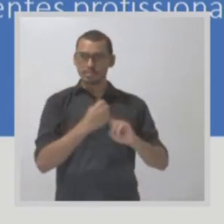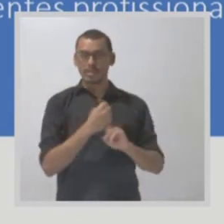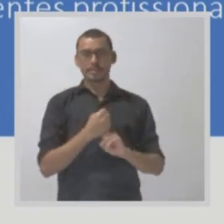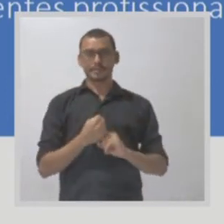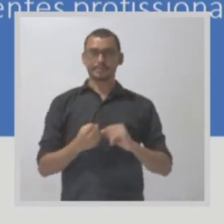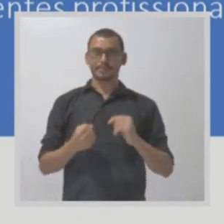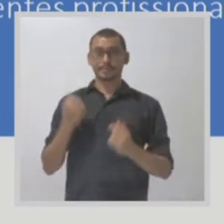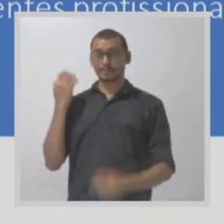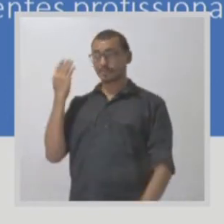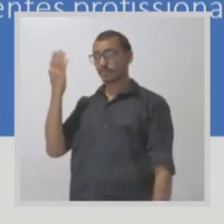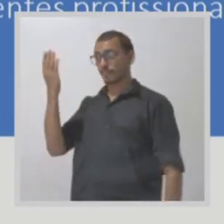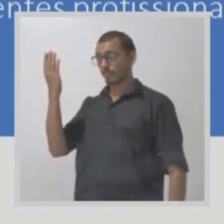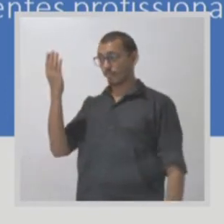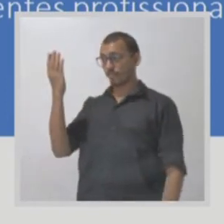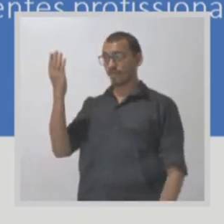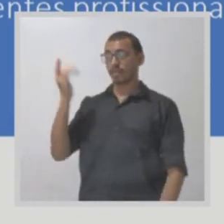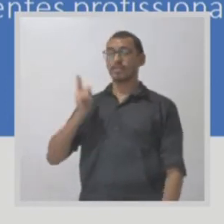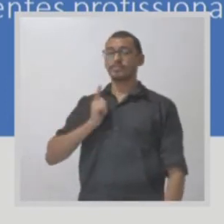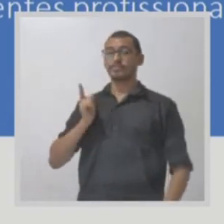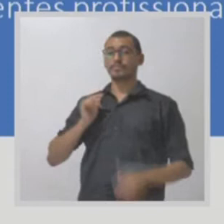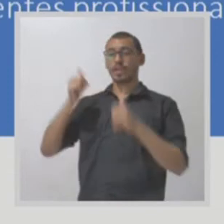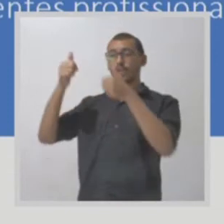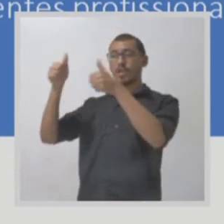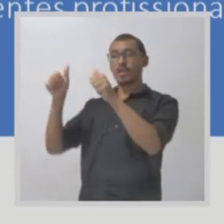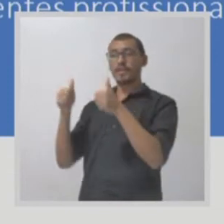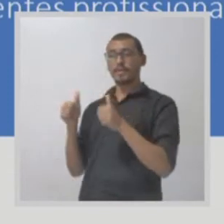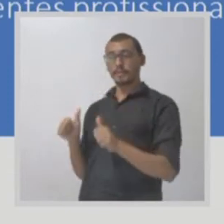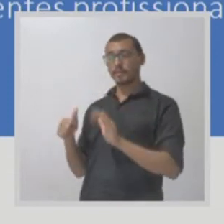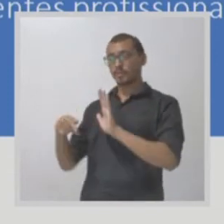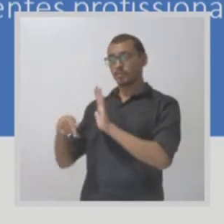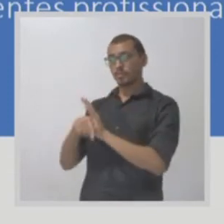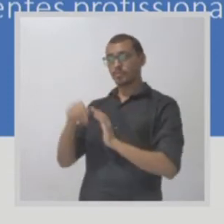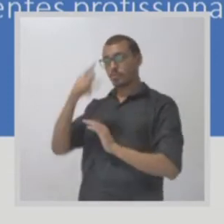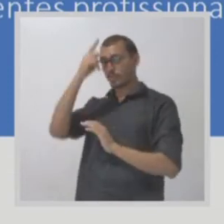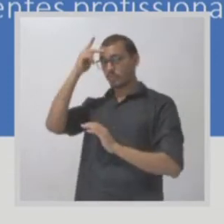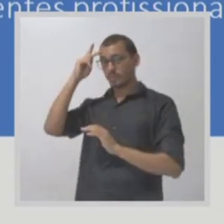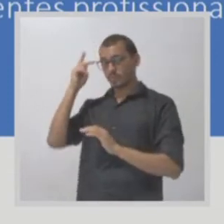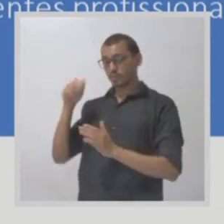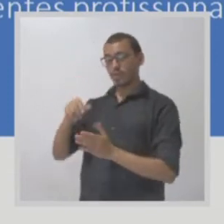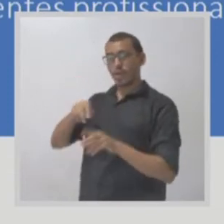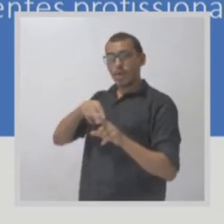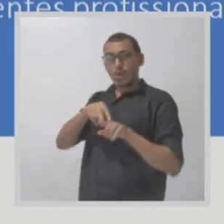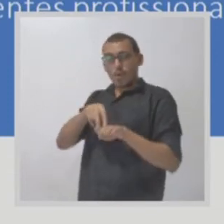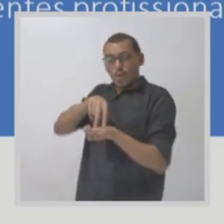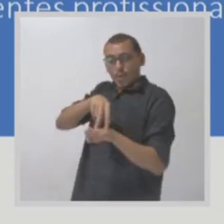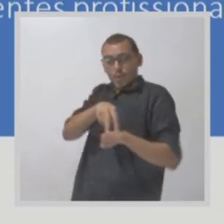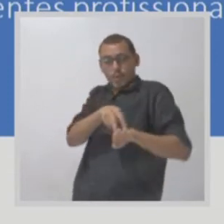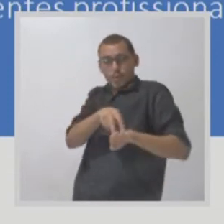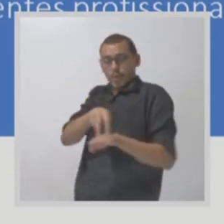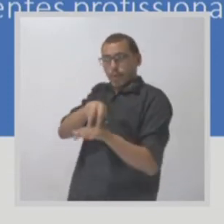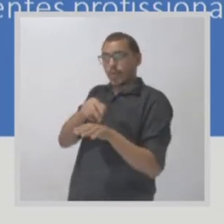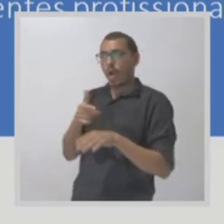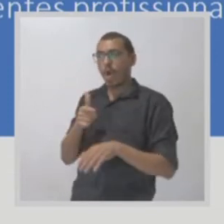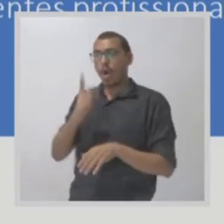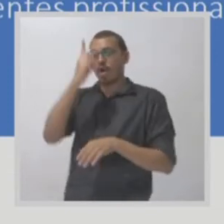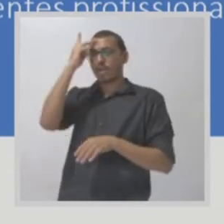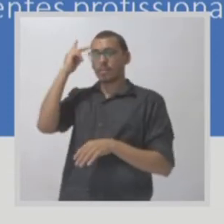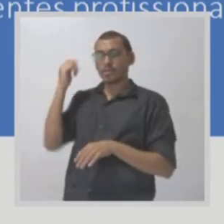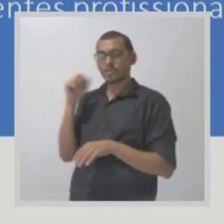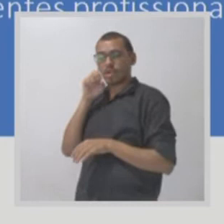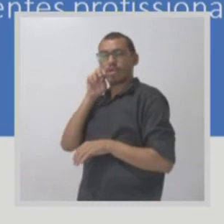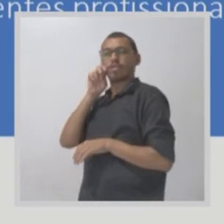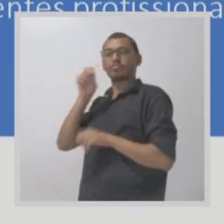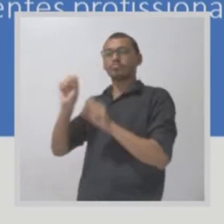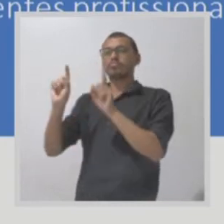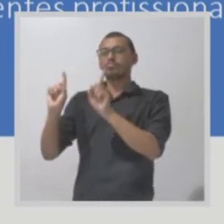você tem a imagem do quê? De um surfista que está com outro surfista olhando o mar, e o que